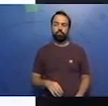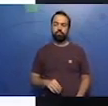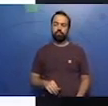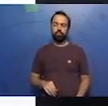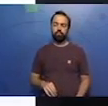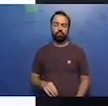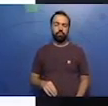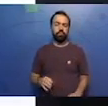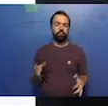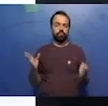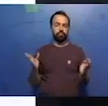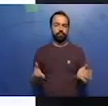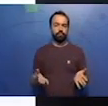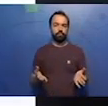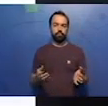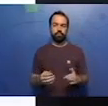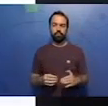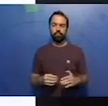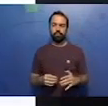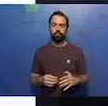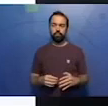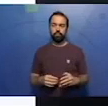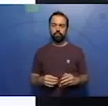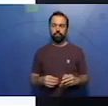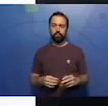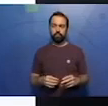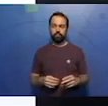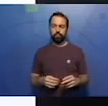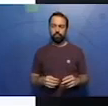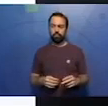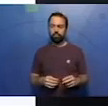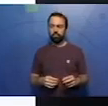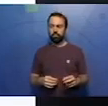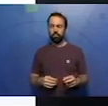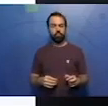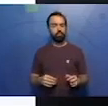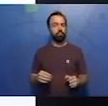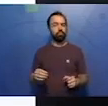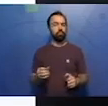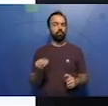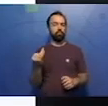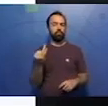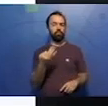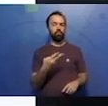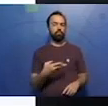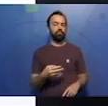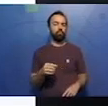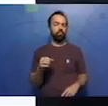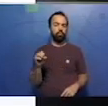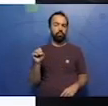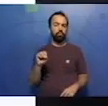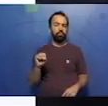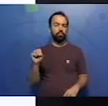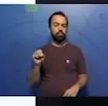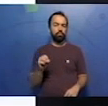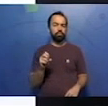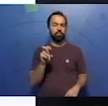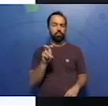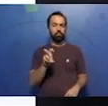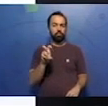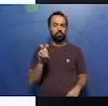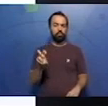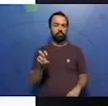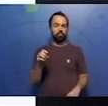Agora, o que será que nós vamos contar, ó? Continuando. Os segundos, olha aqui, ó, 55 segundos. Então,